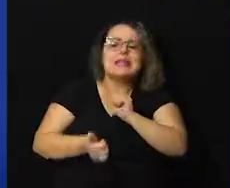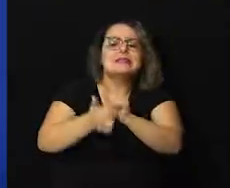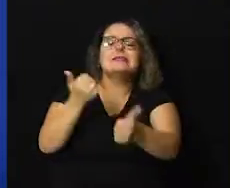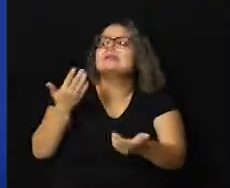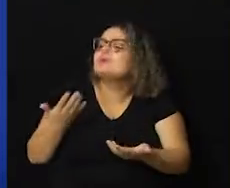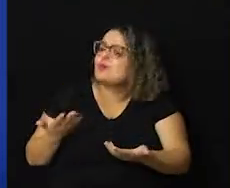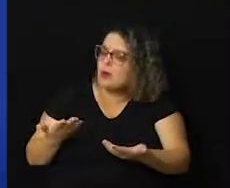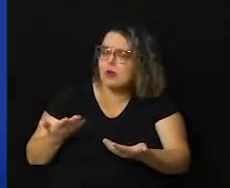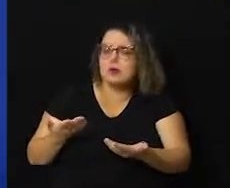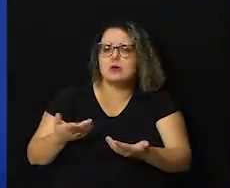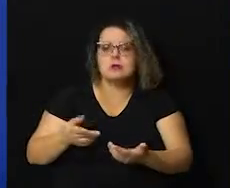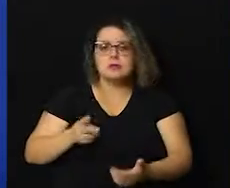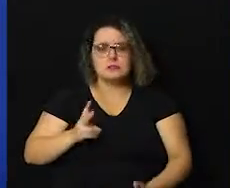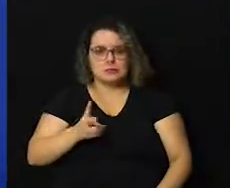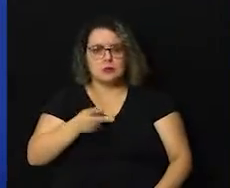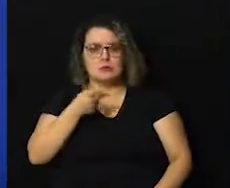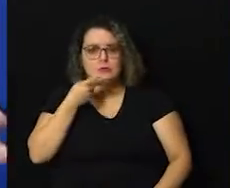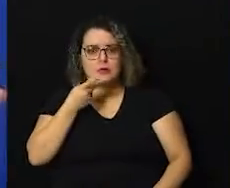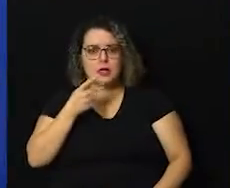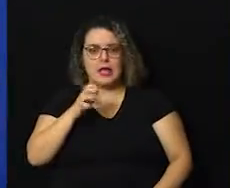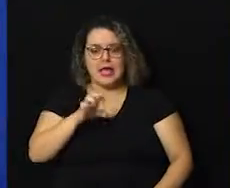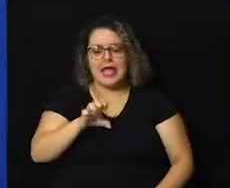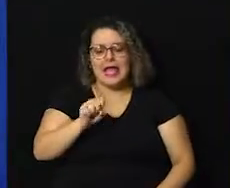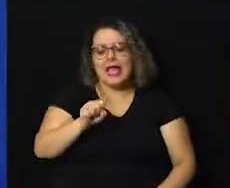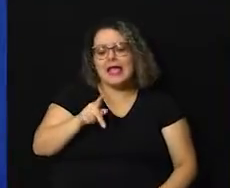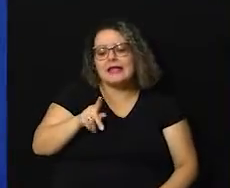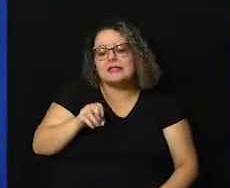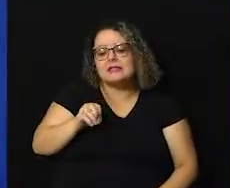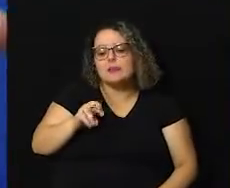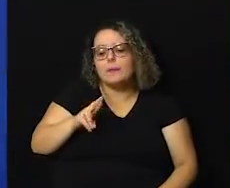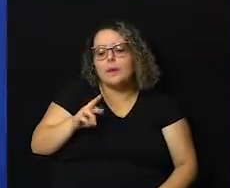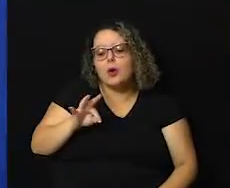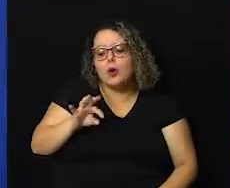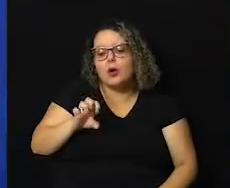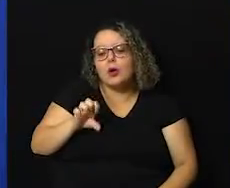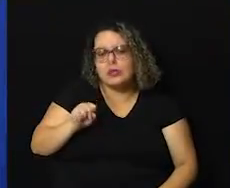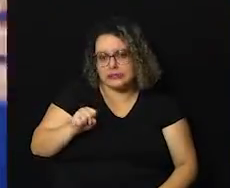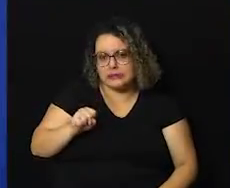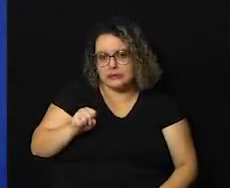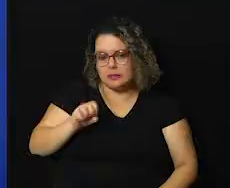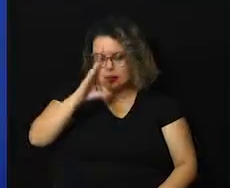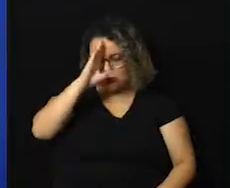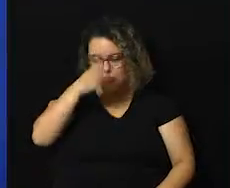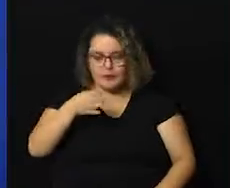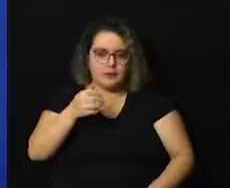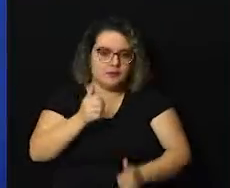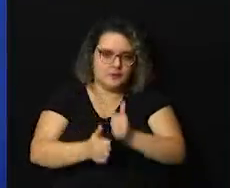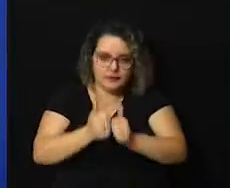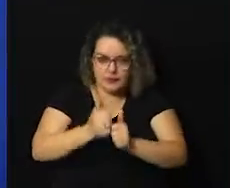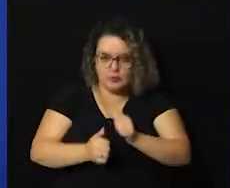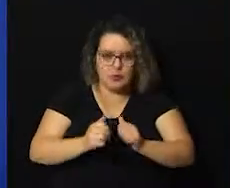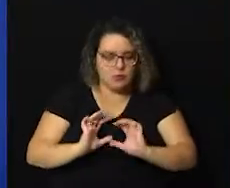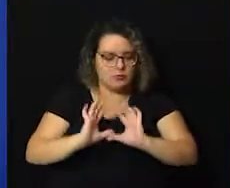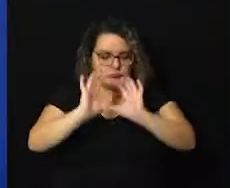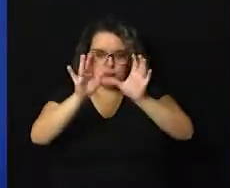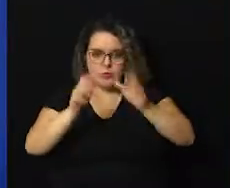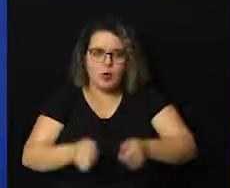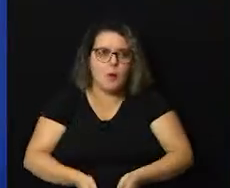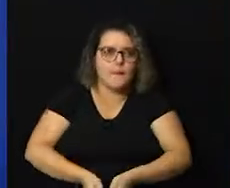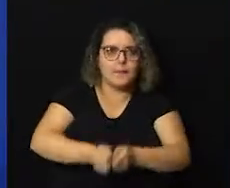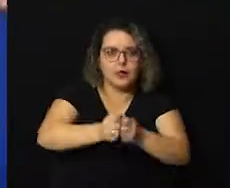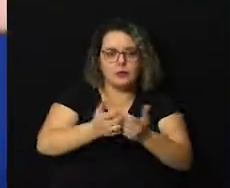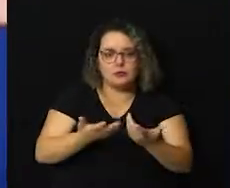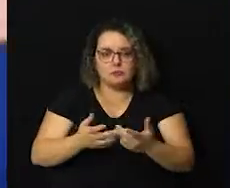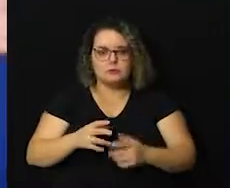esportes que a gente fala sempre né No Português esportes que a gente está acostumada Principalmente quando fala futebol vôlei esses